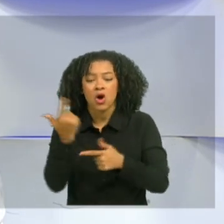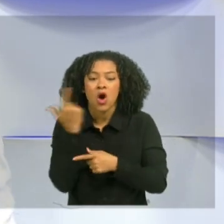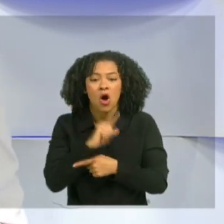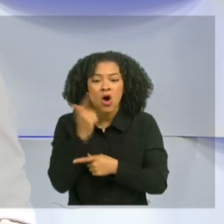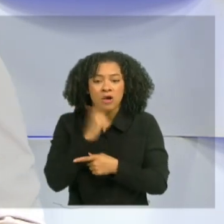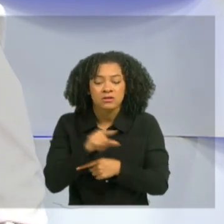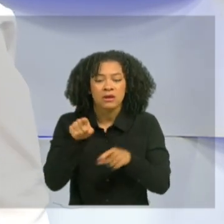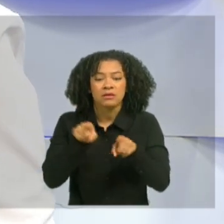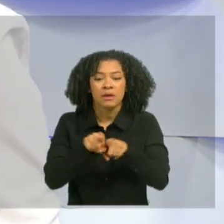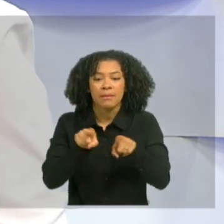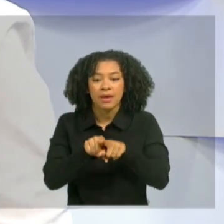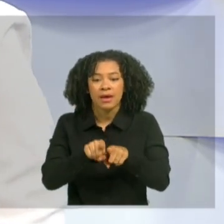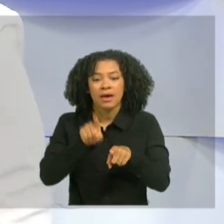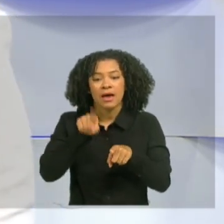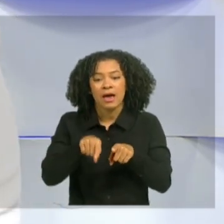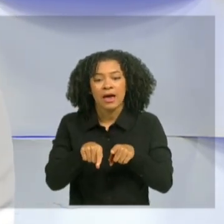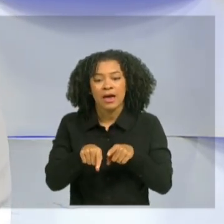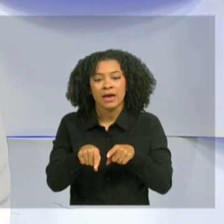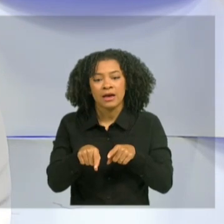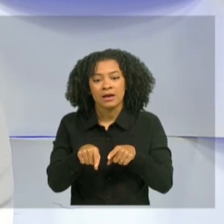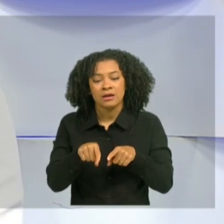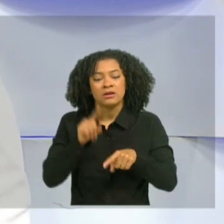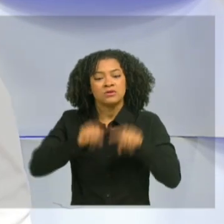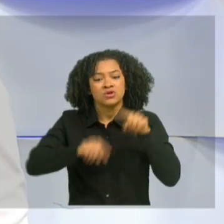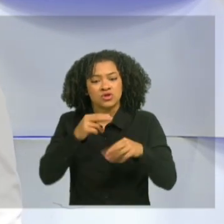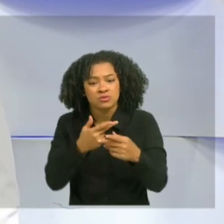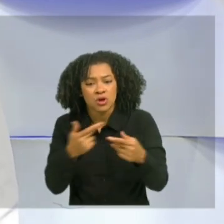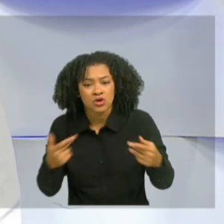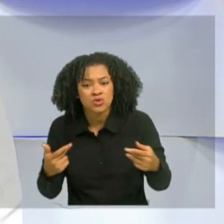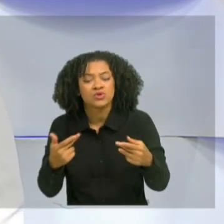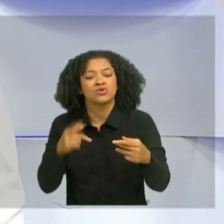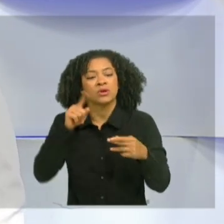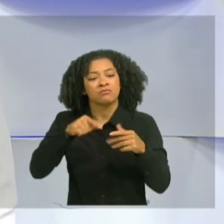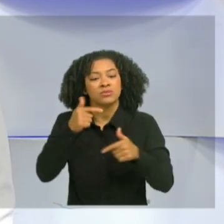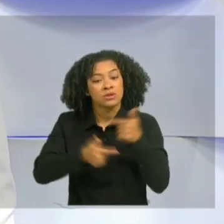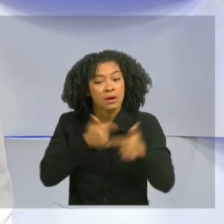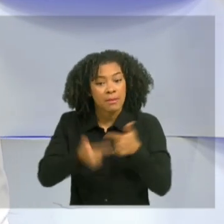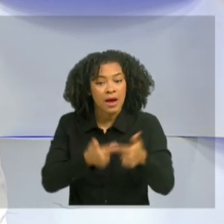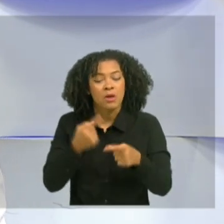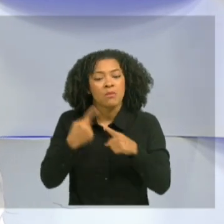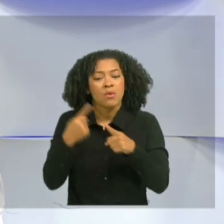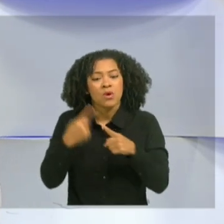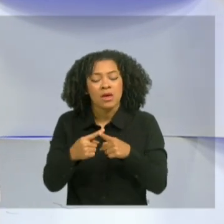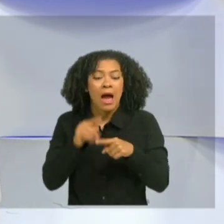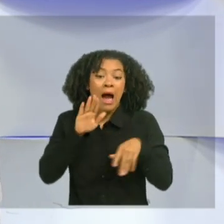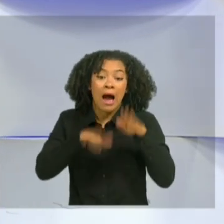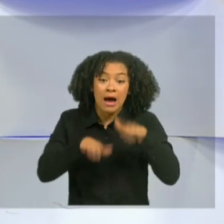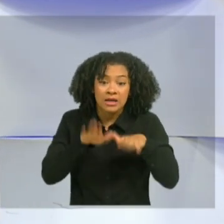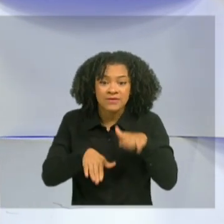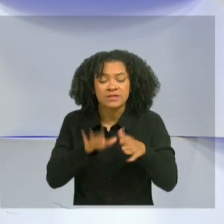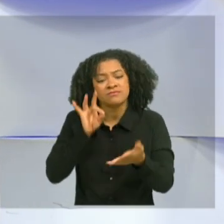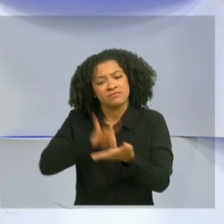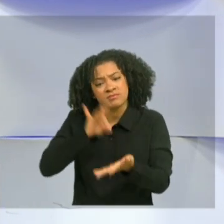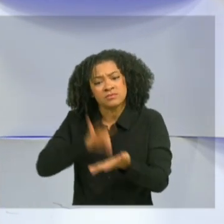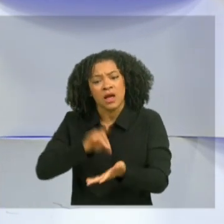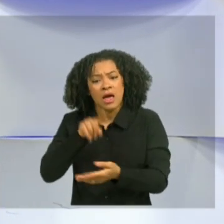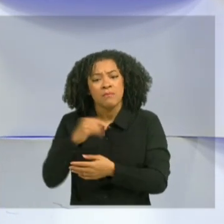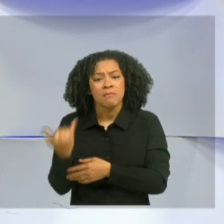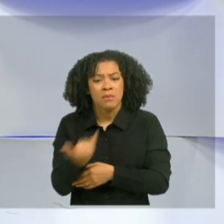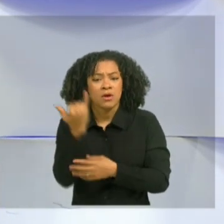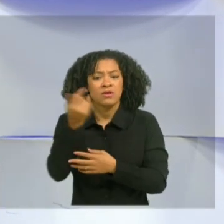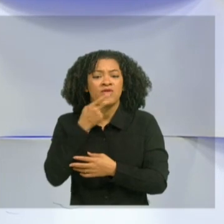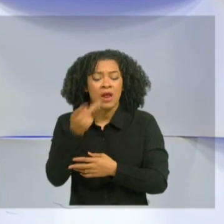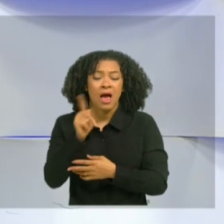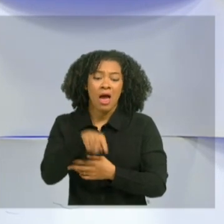seus itens seus seus enfim os seus produtos para o trabalho porque o que às vezes verdade é importante dizer um